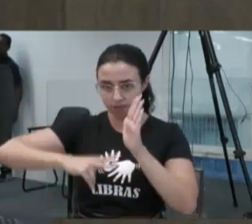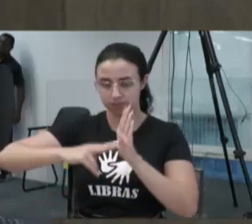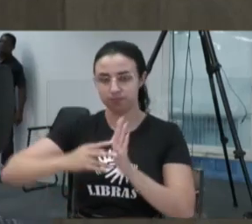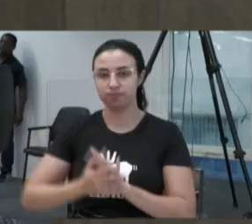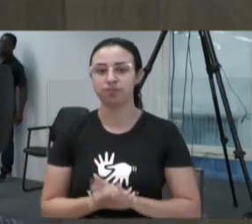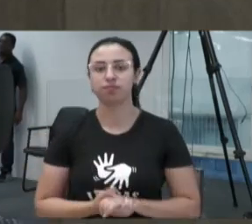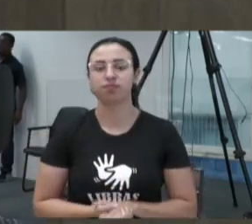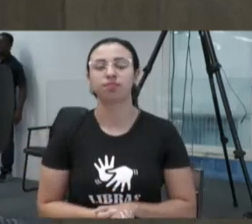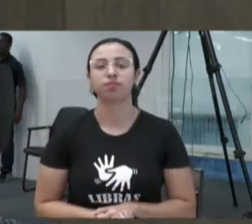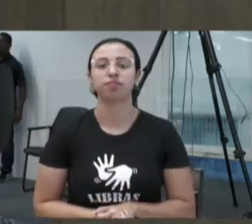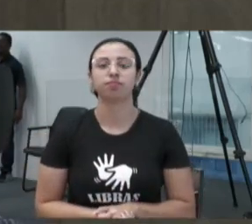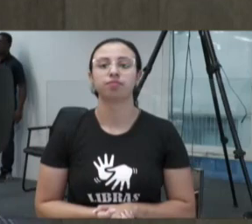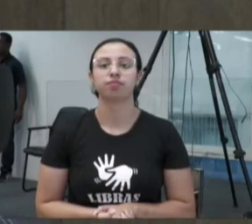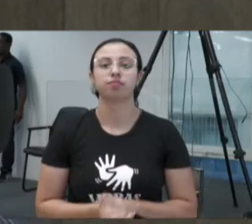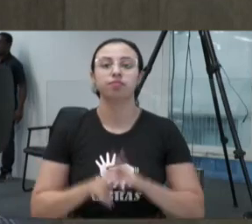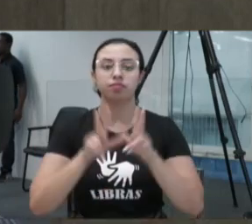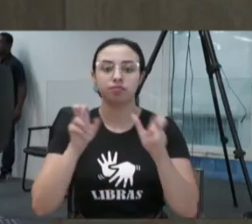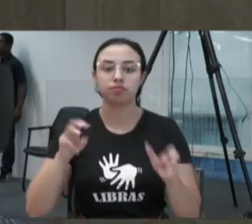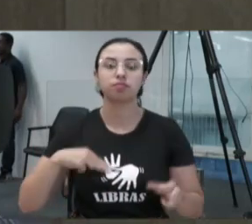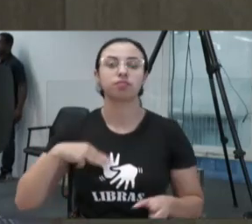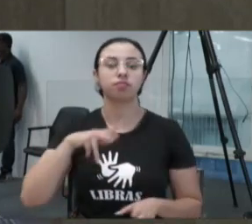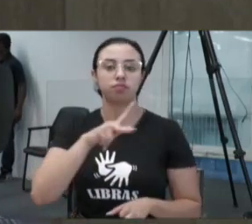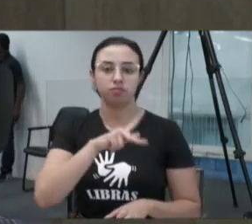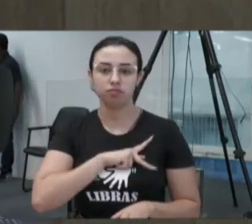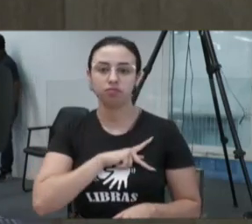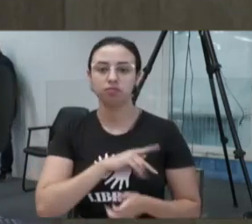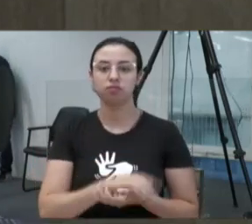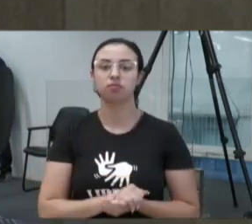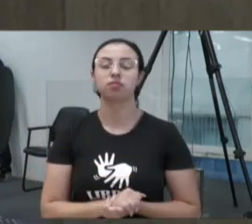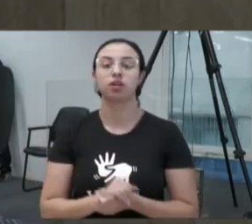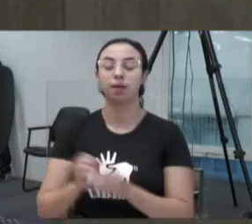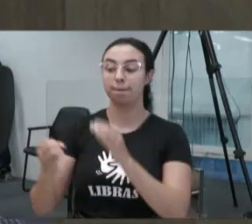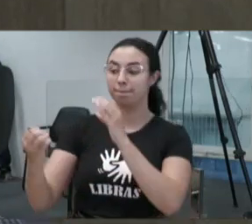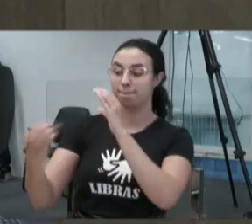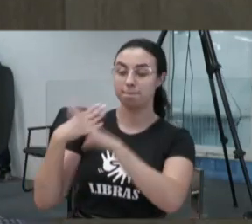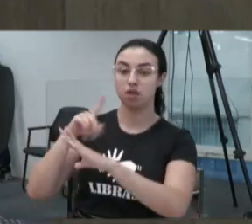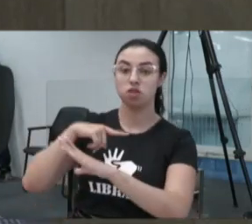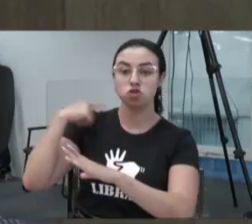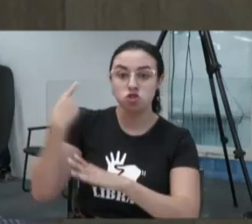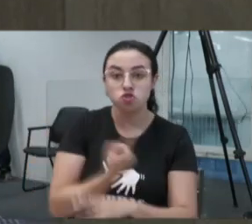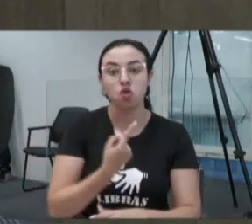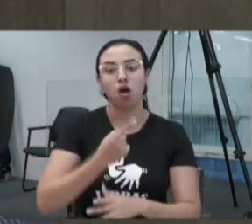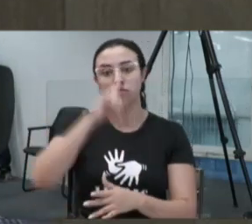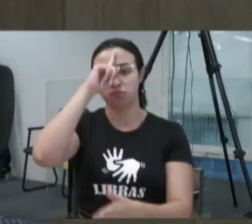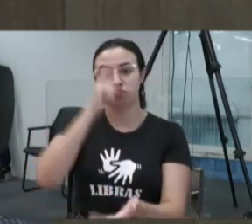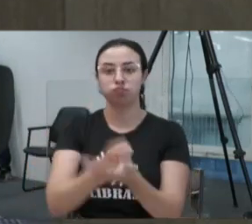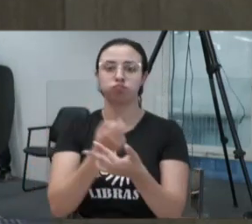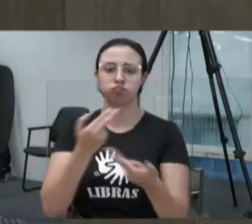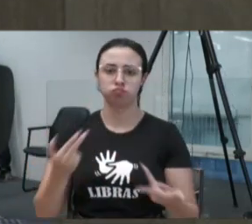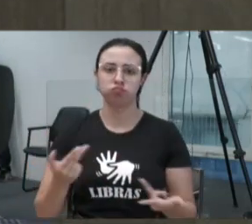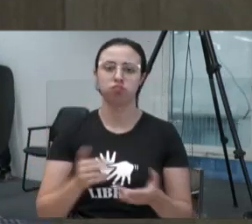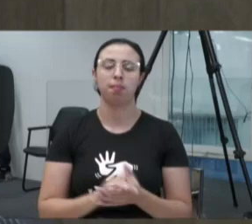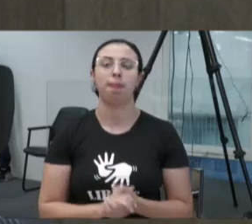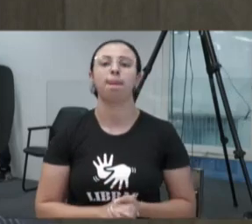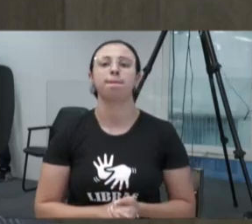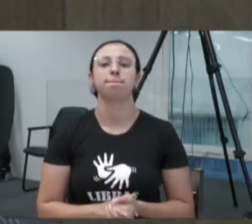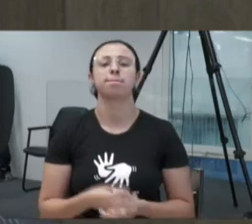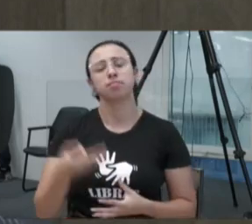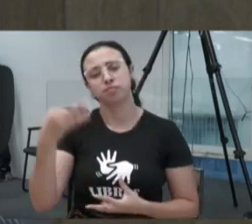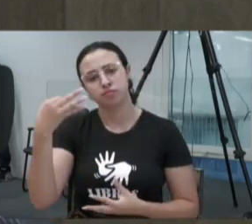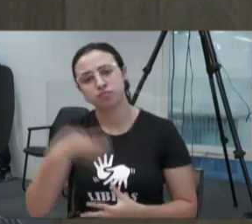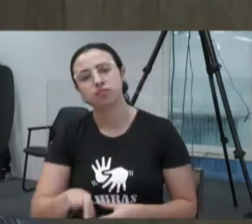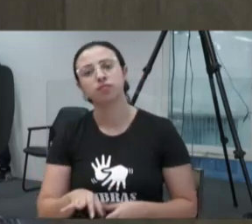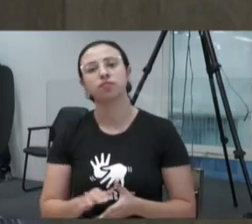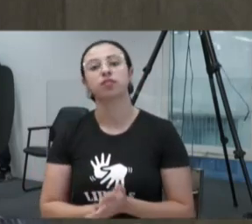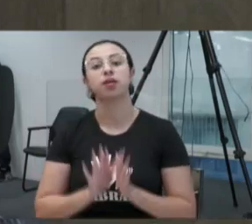relatório sobre o Ministério que mandou para cá, para a gente sustar o contrato. É pertinente, assim vai ser